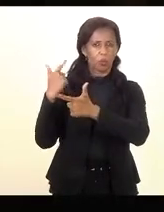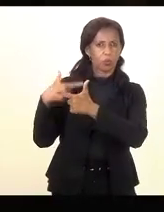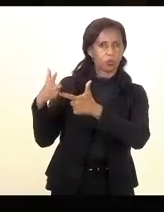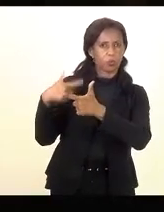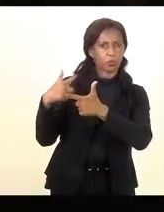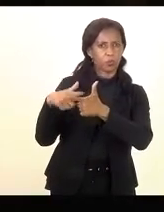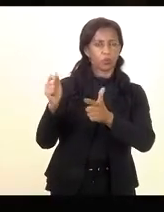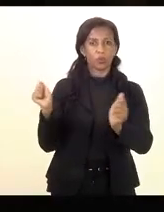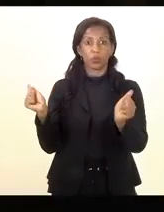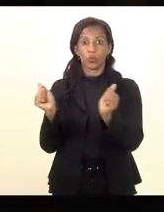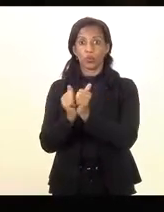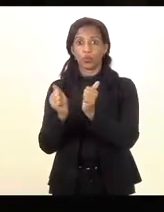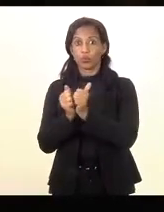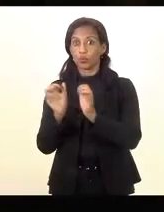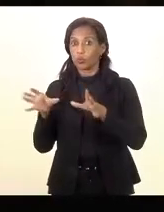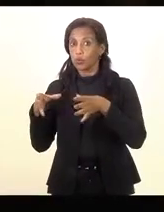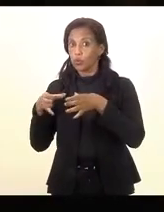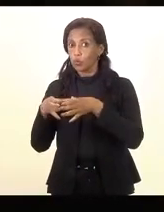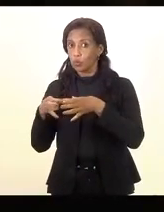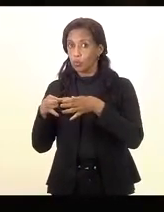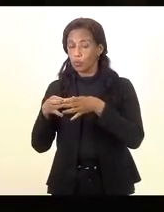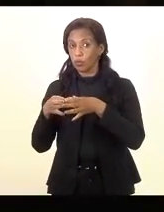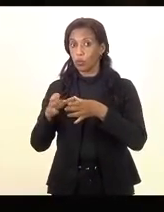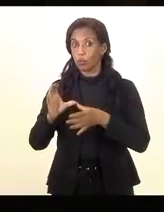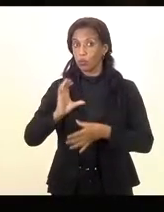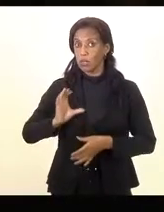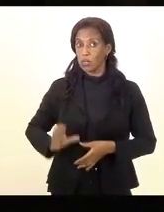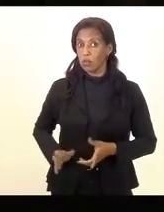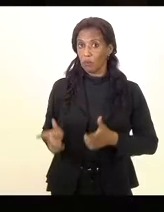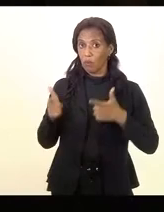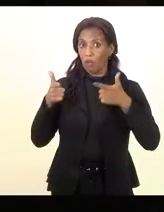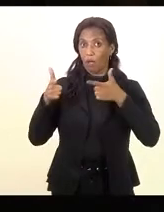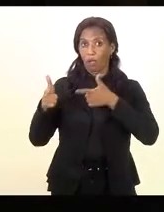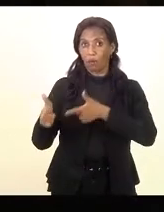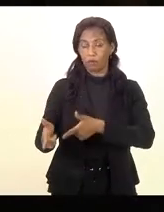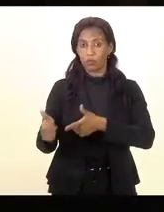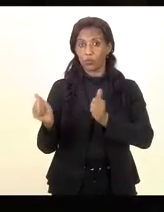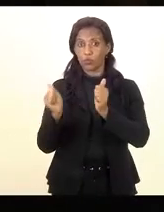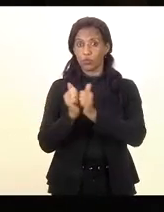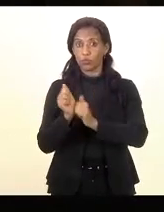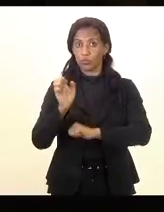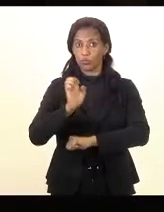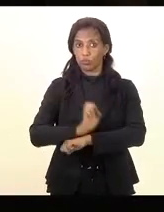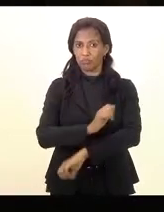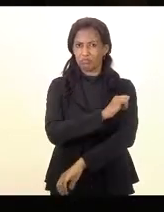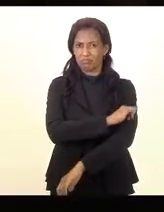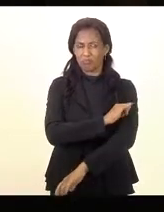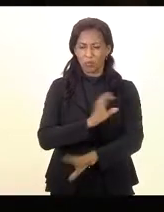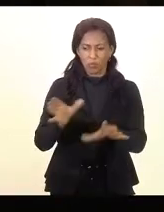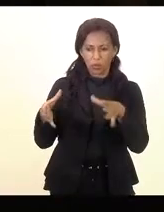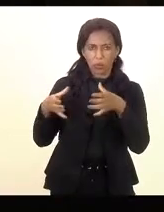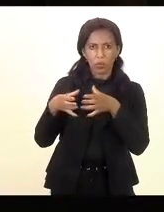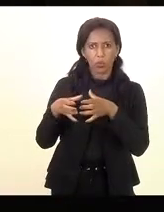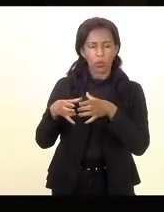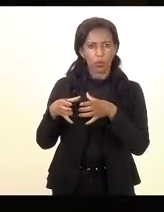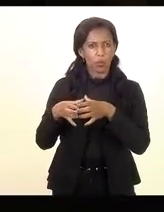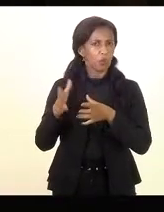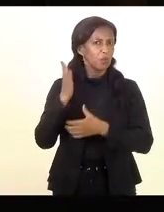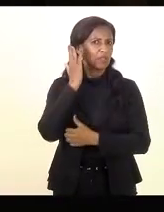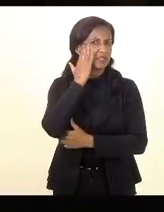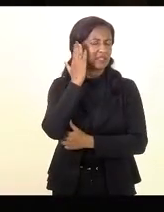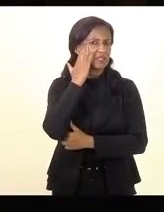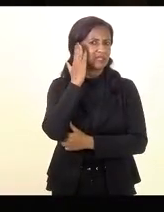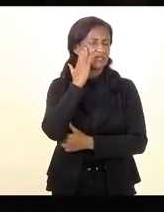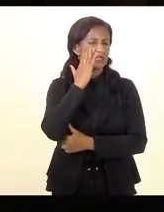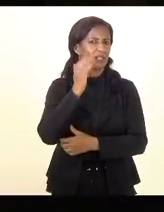junto com grupos civis armados do estado do Rio de Janeiro grupos que a gente sabe o quanto